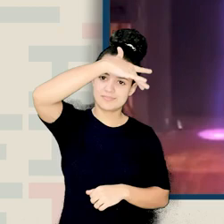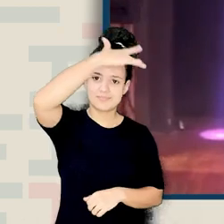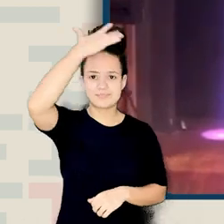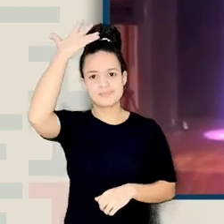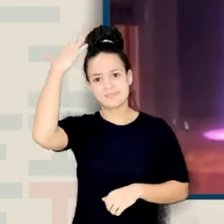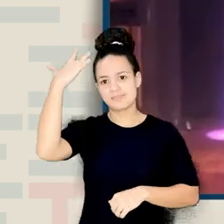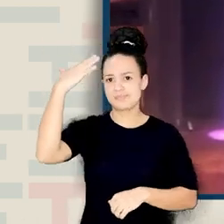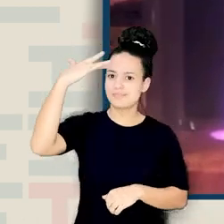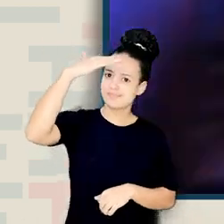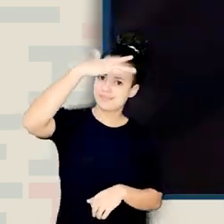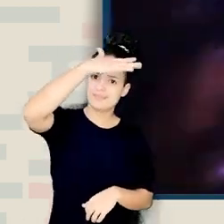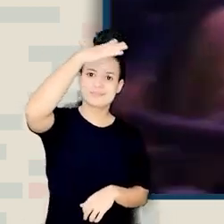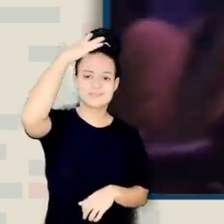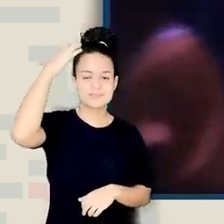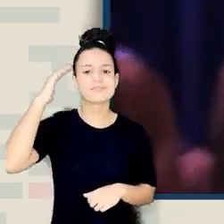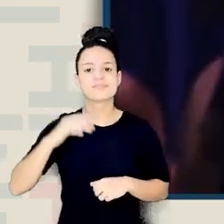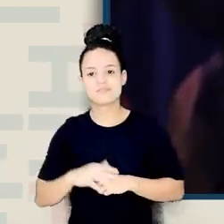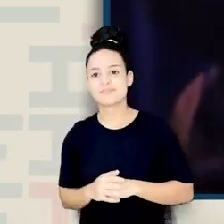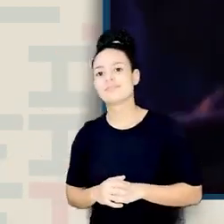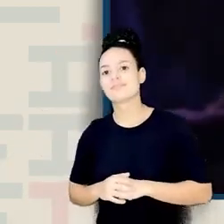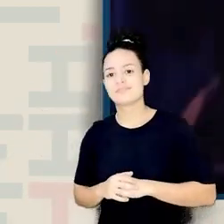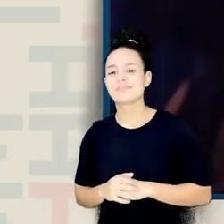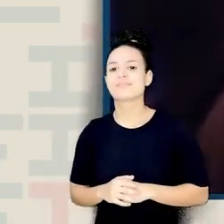rei guia do